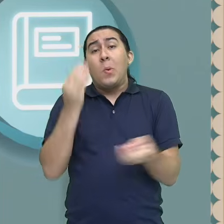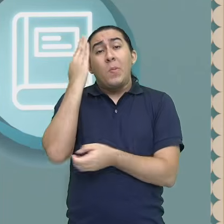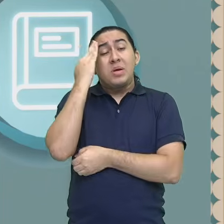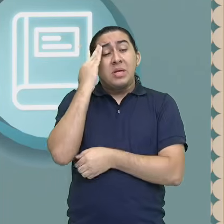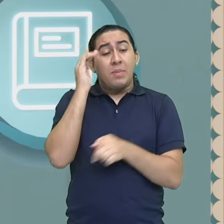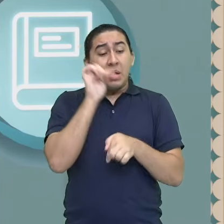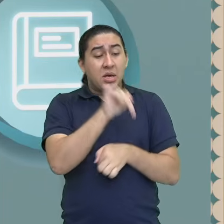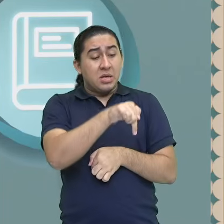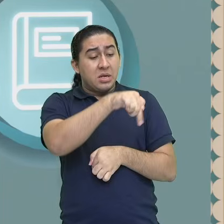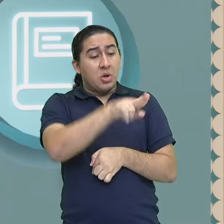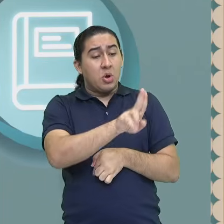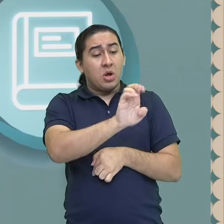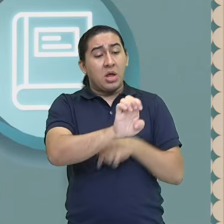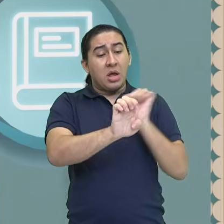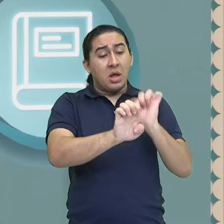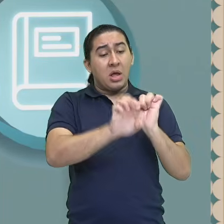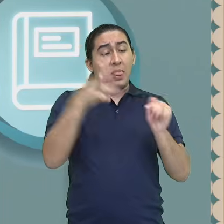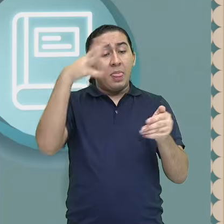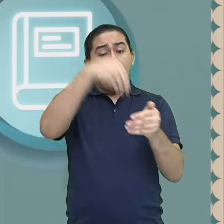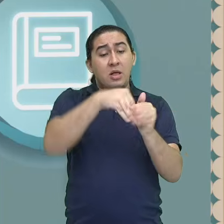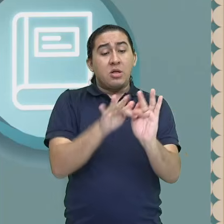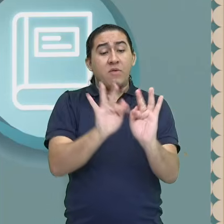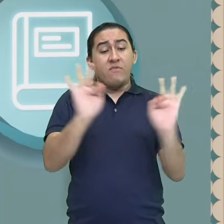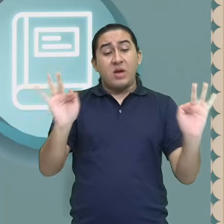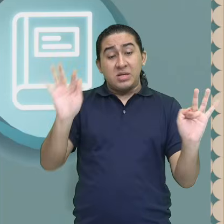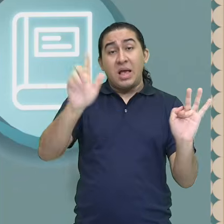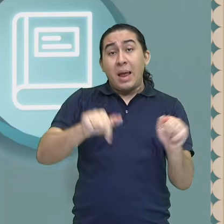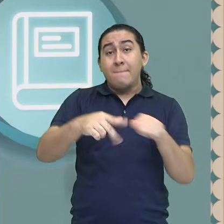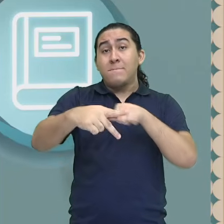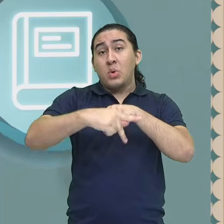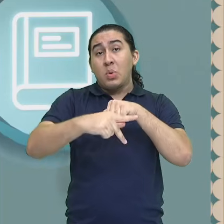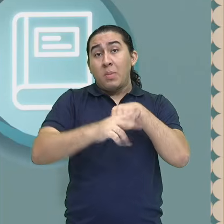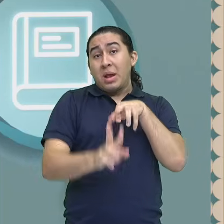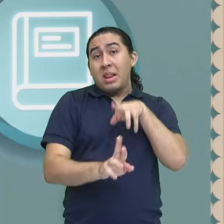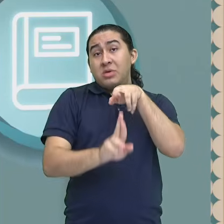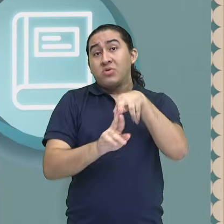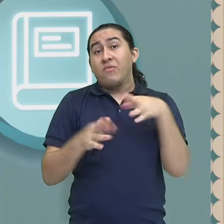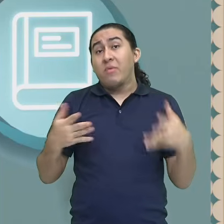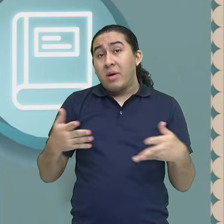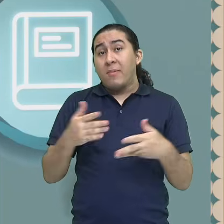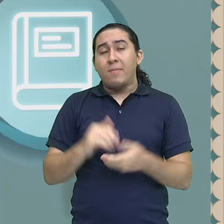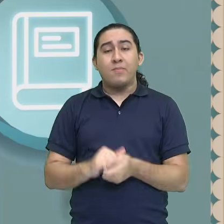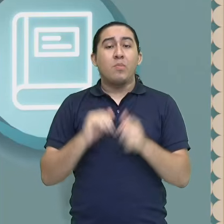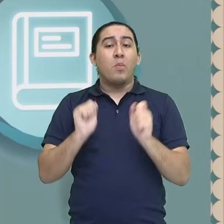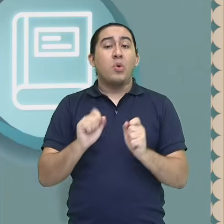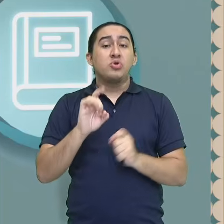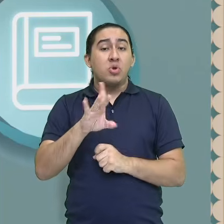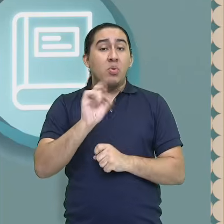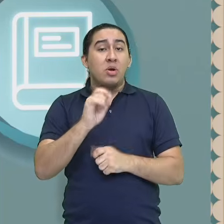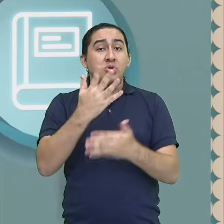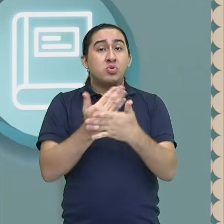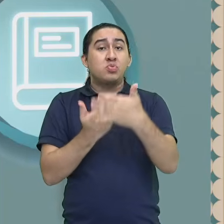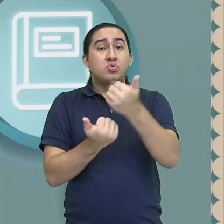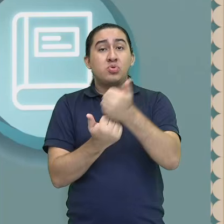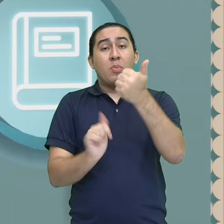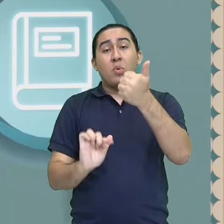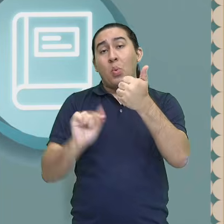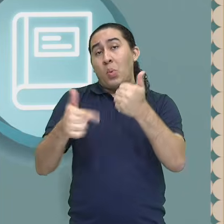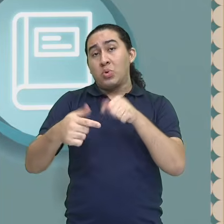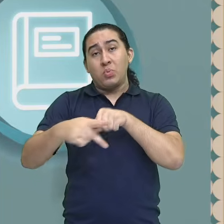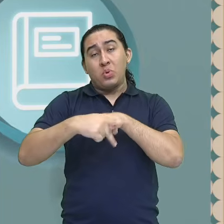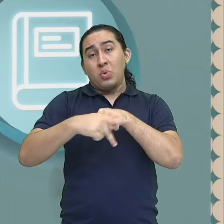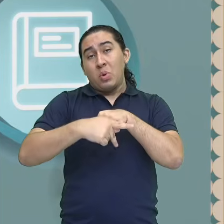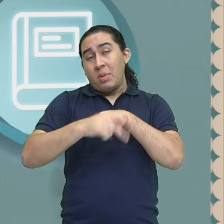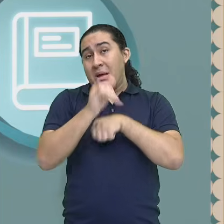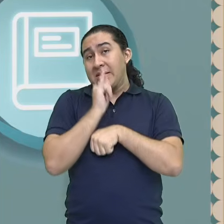esse que dentro dessa oração é um pronome relativo? Eu posso substituir por outro pronome